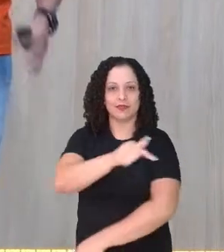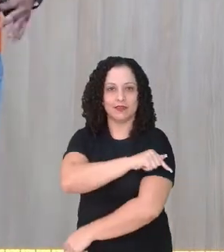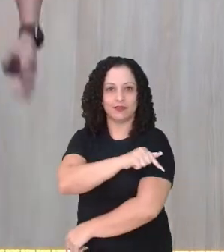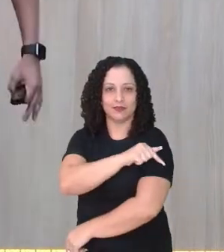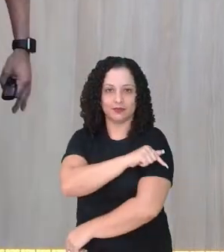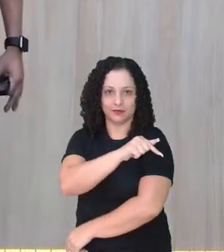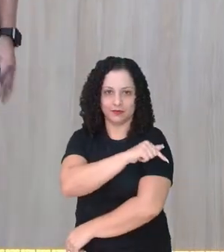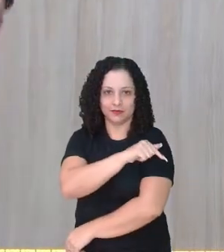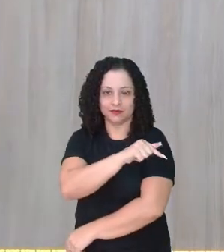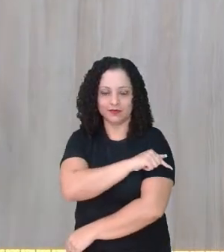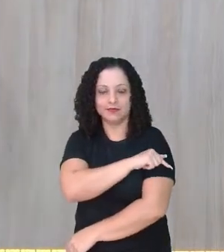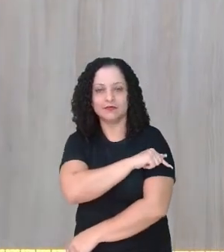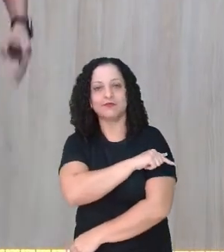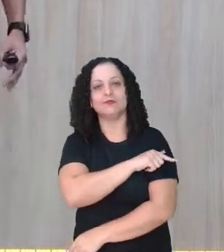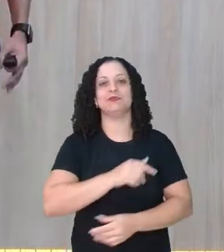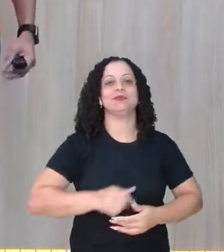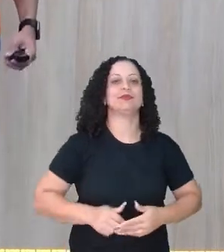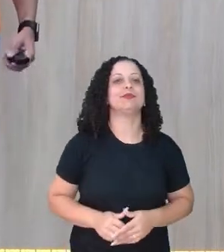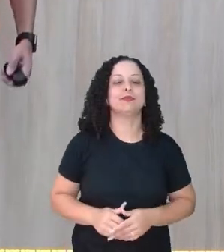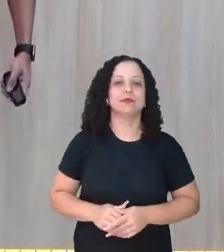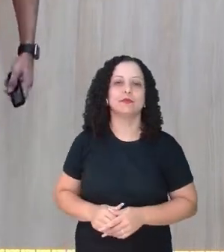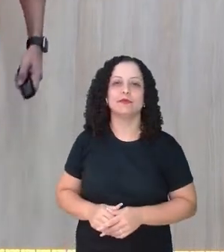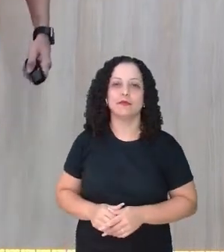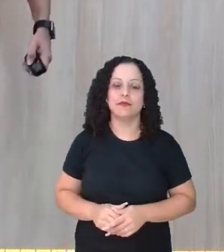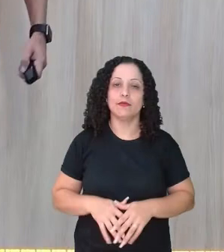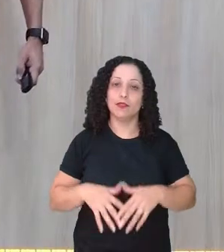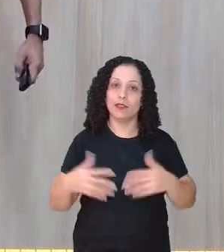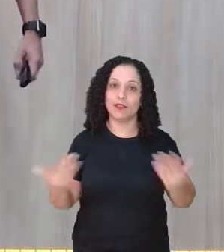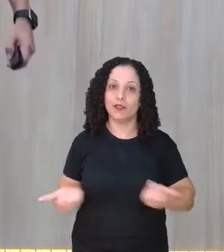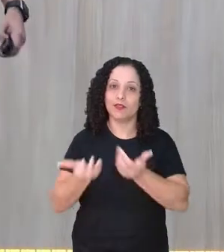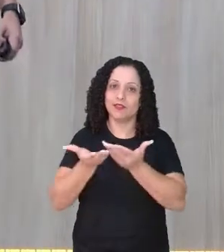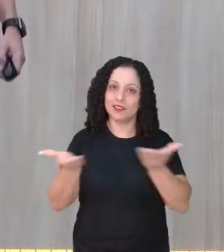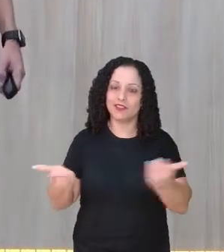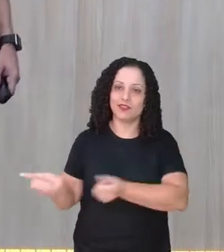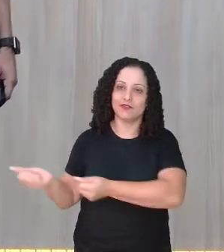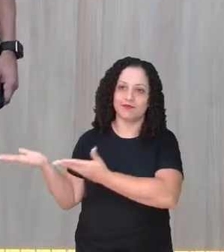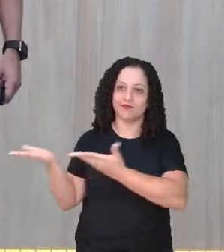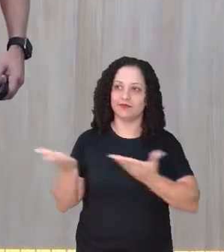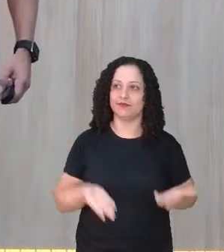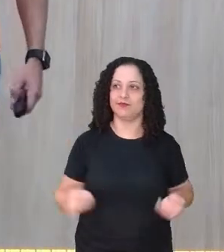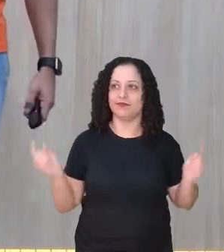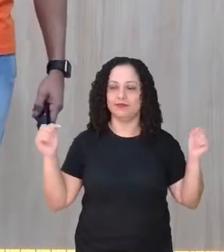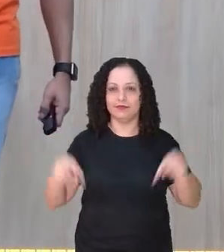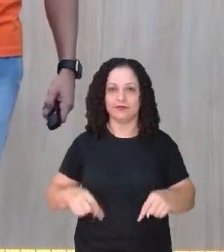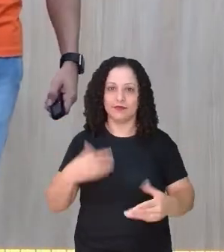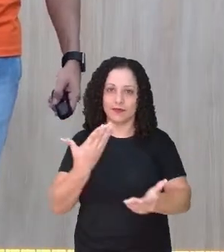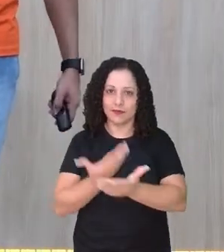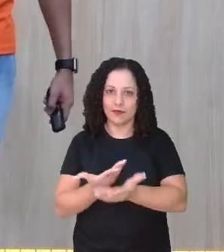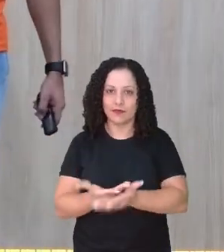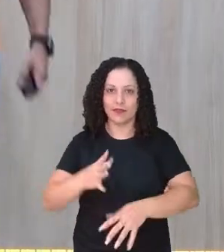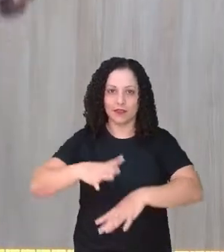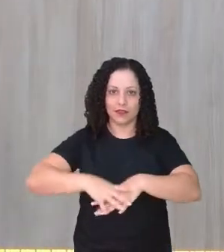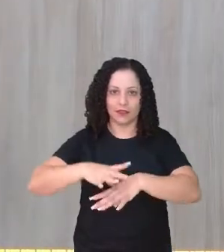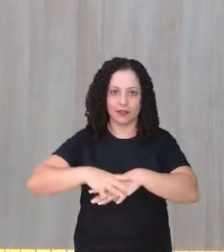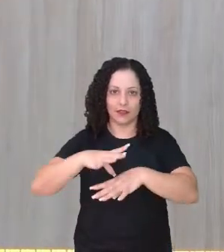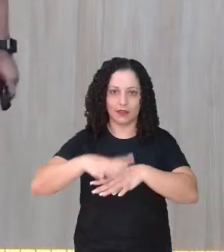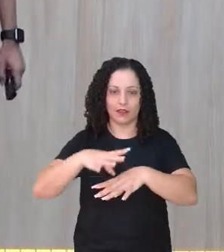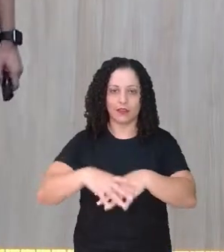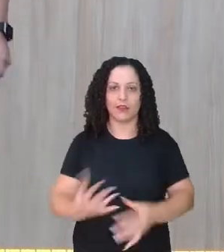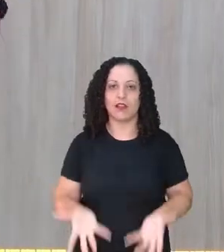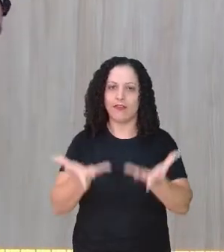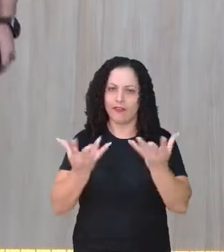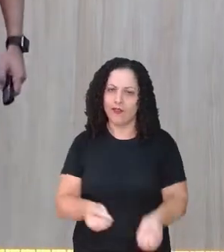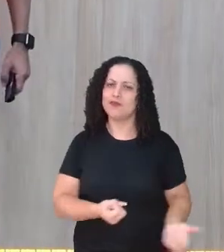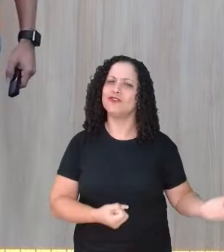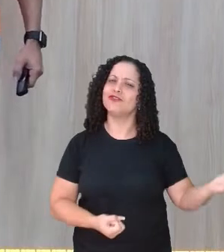o pessoal aí do 7º ano. Então, seja muito bem-vindo a mais uma aula aí de matemática. Vamos